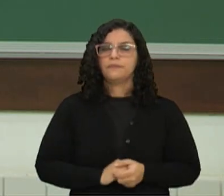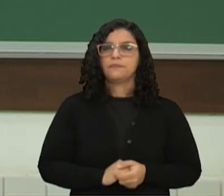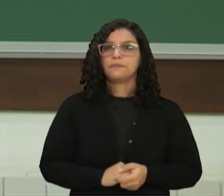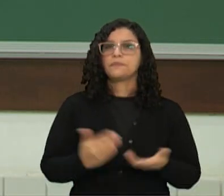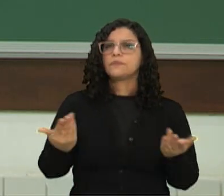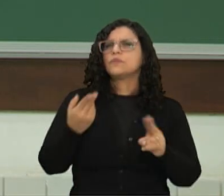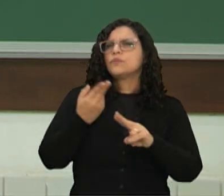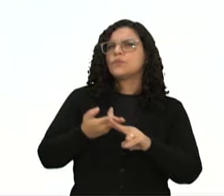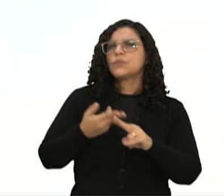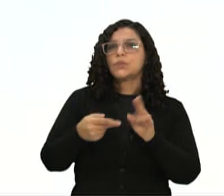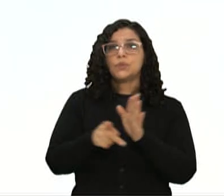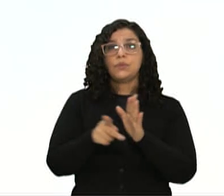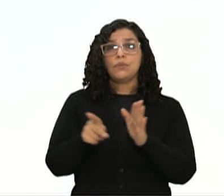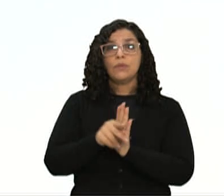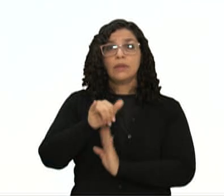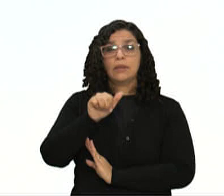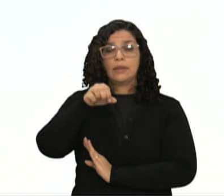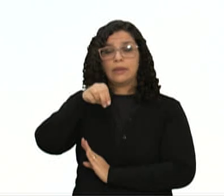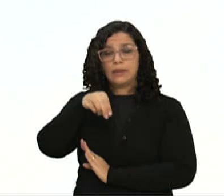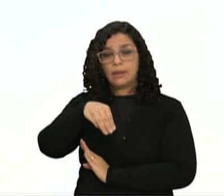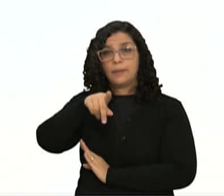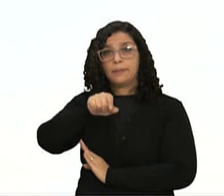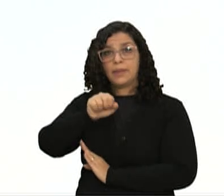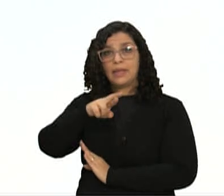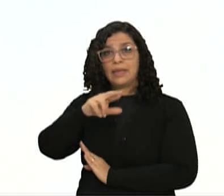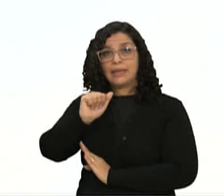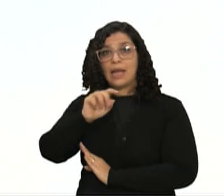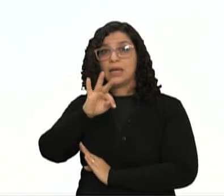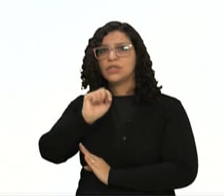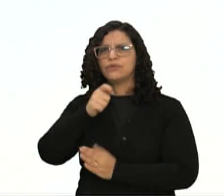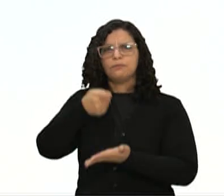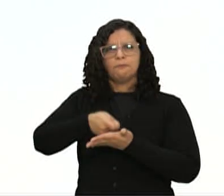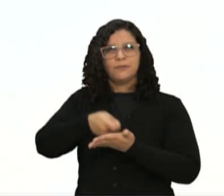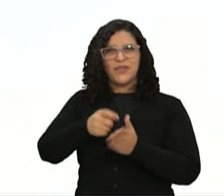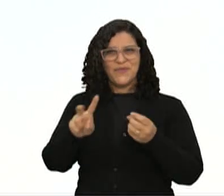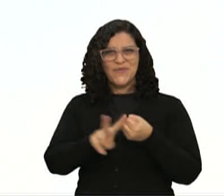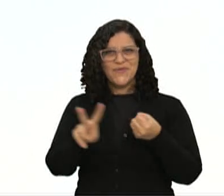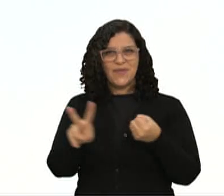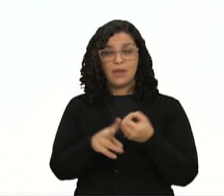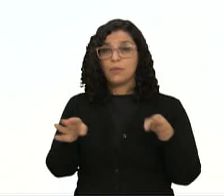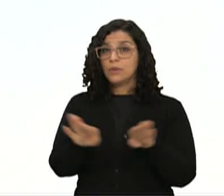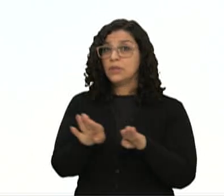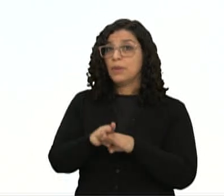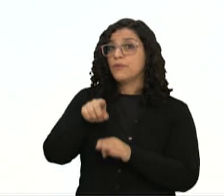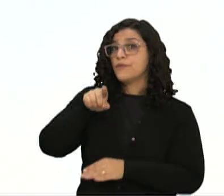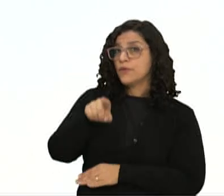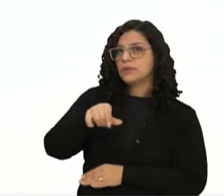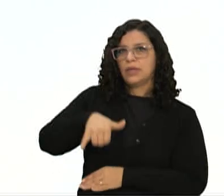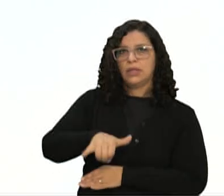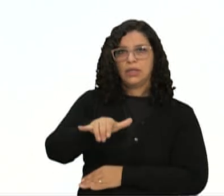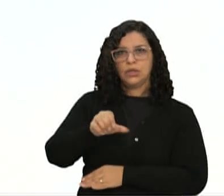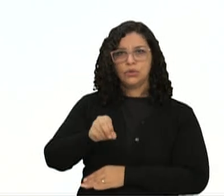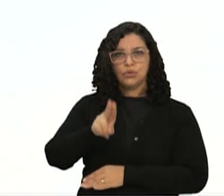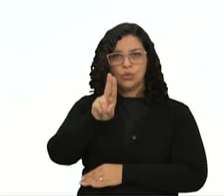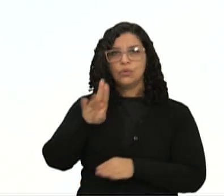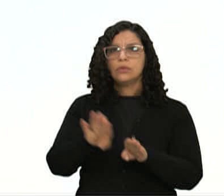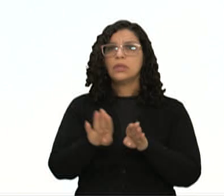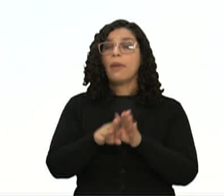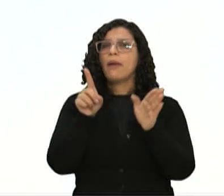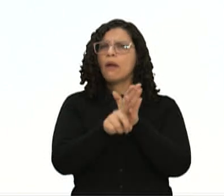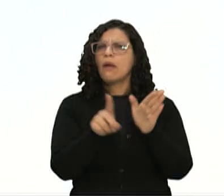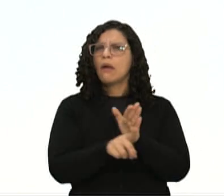O uso do imperativo, do pronome você, you, e também de perguntas para estabelecer